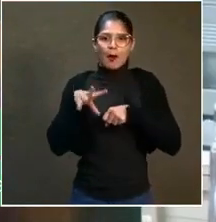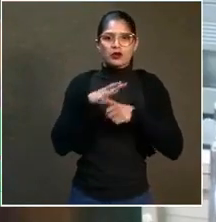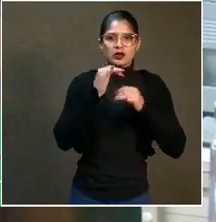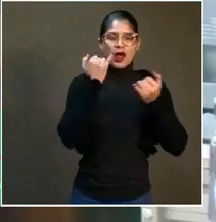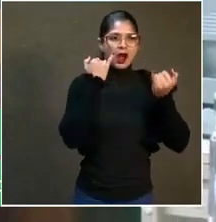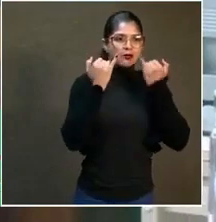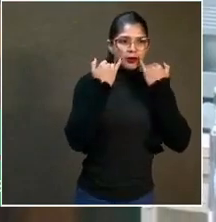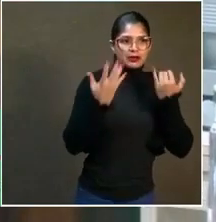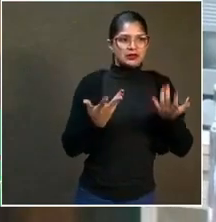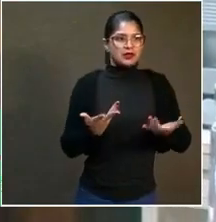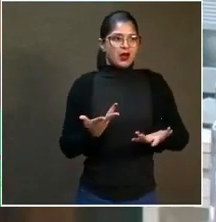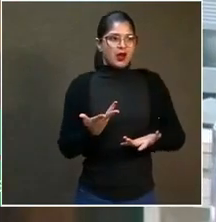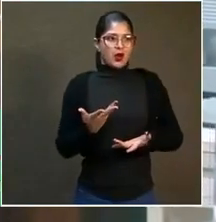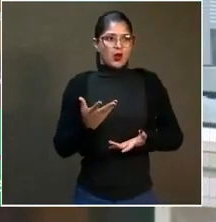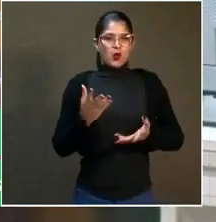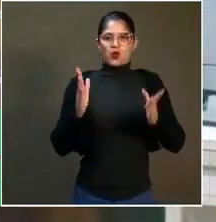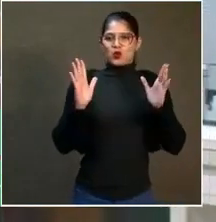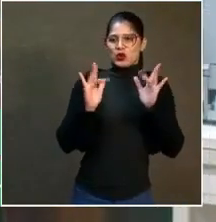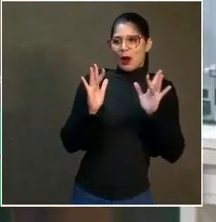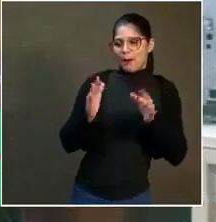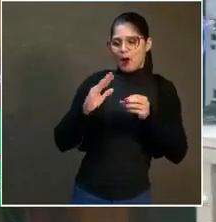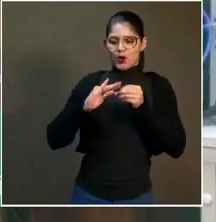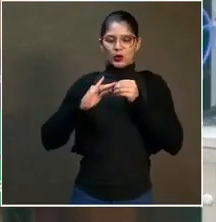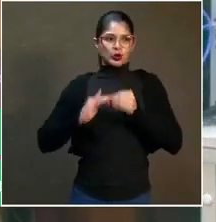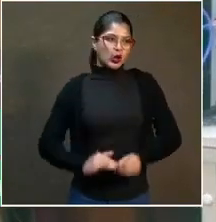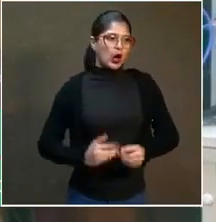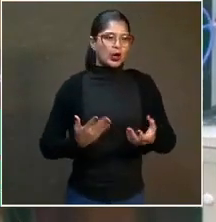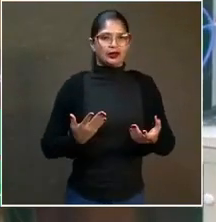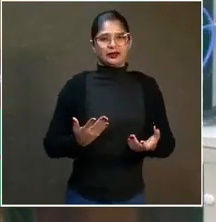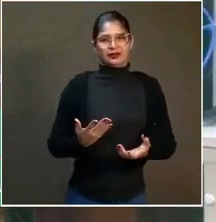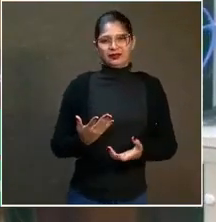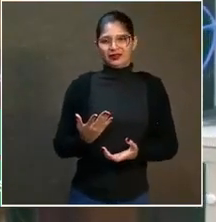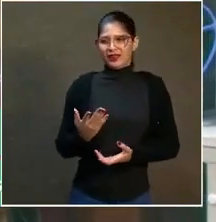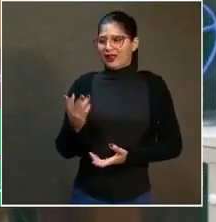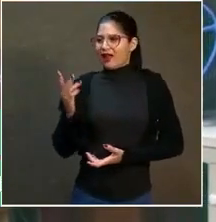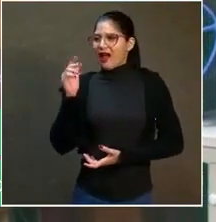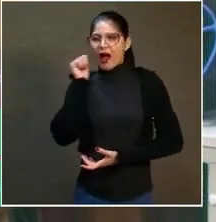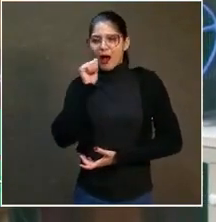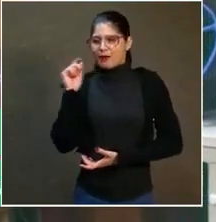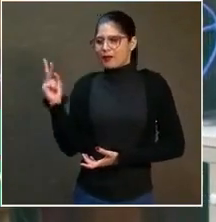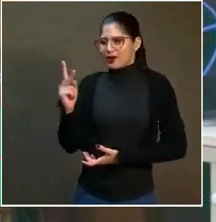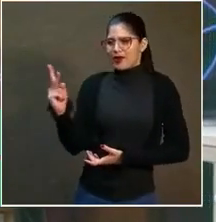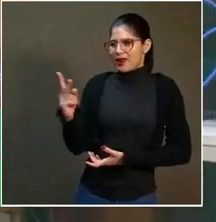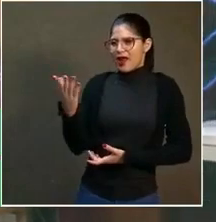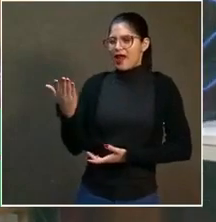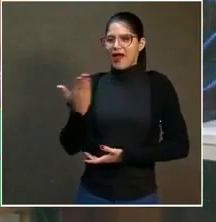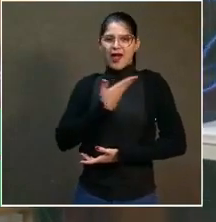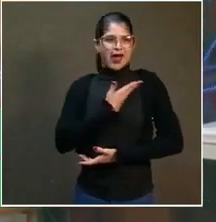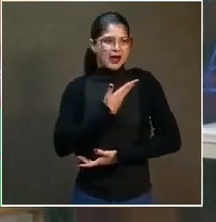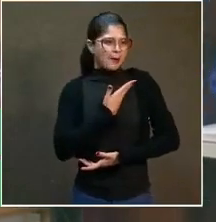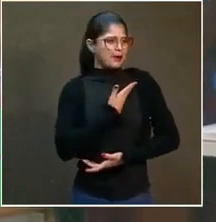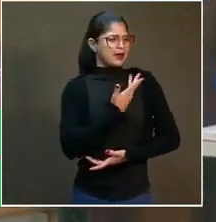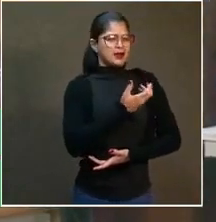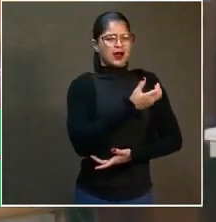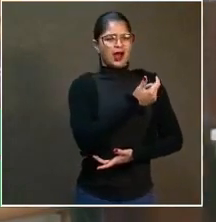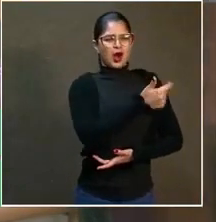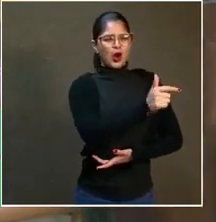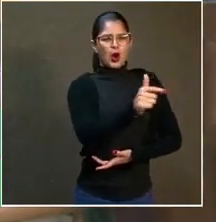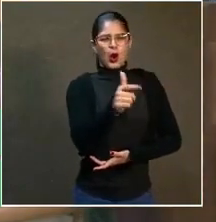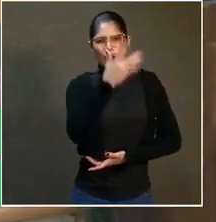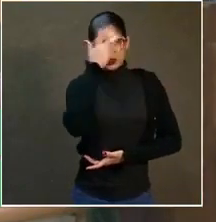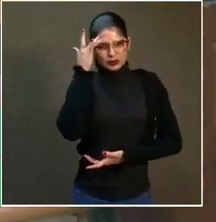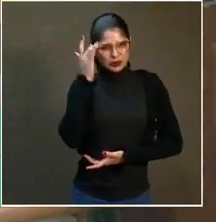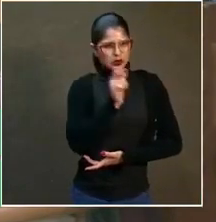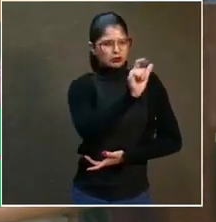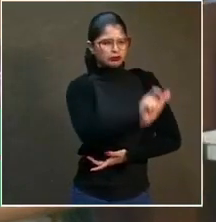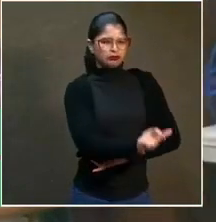Relacionamento tóxico, porque a Kelly era amiga do Cássio com o Emily. Era amiga do Rafael com a Garete, Garrete.